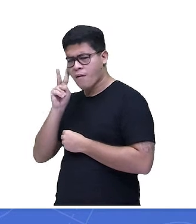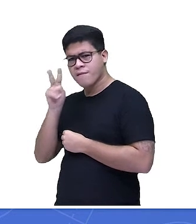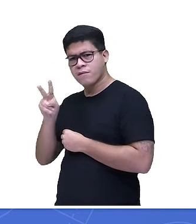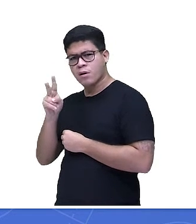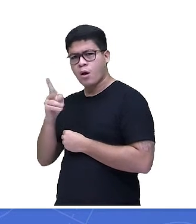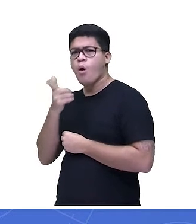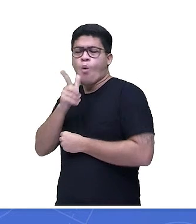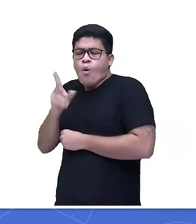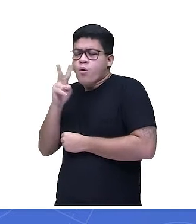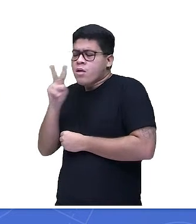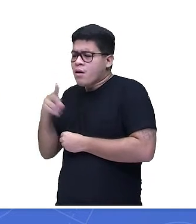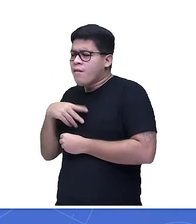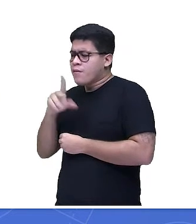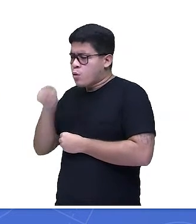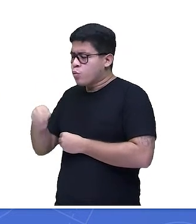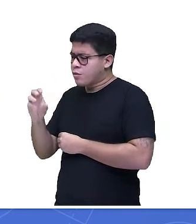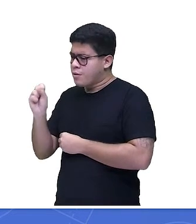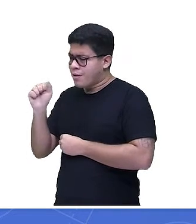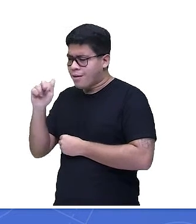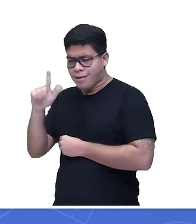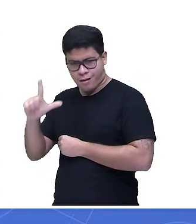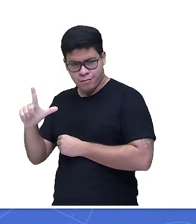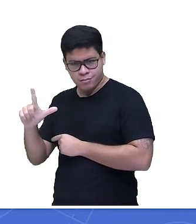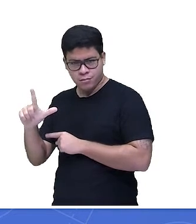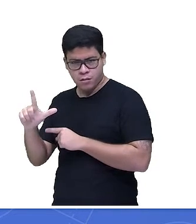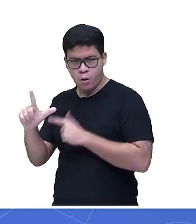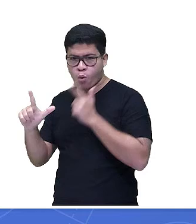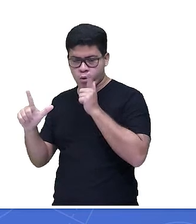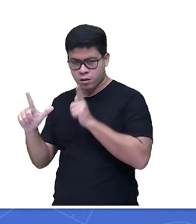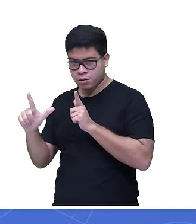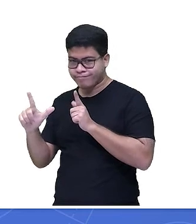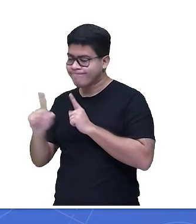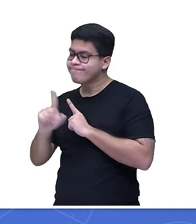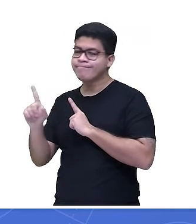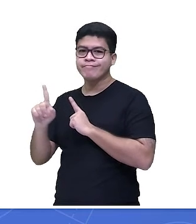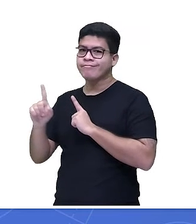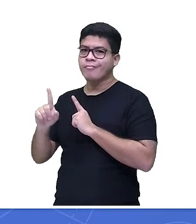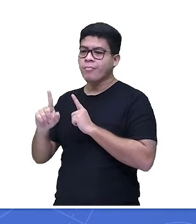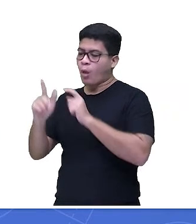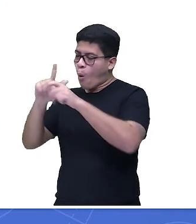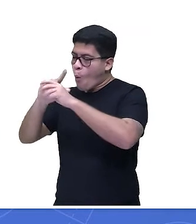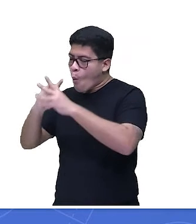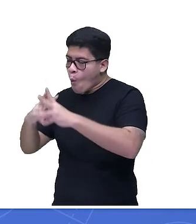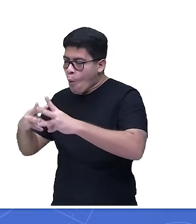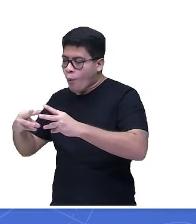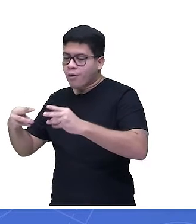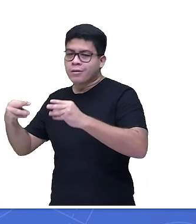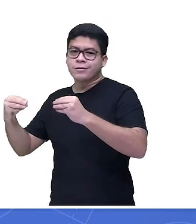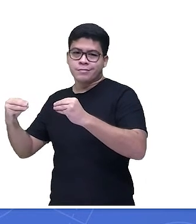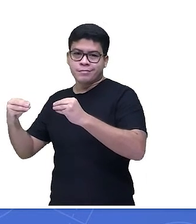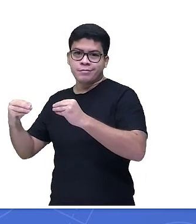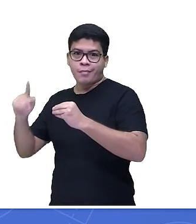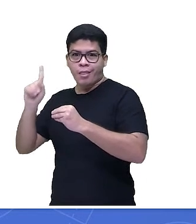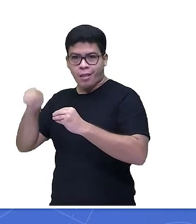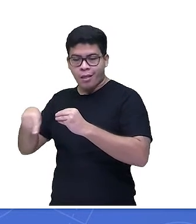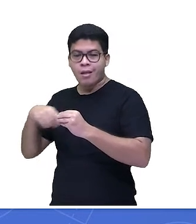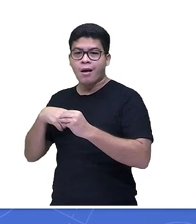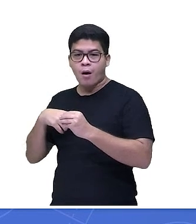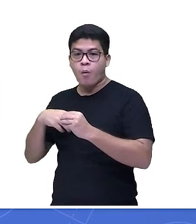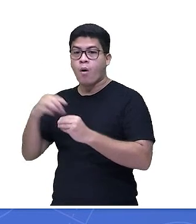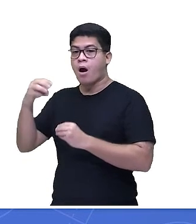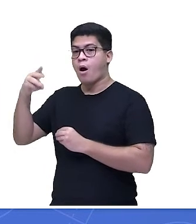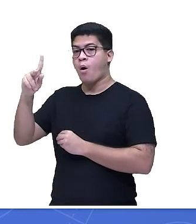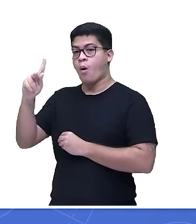observando que só tem uma fase. Quando o sistema só tem uma fase, eu classifico esse sistema como sendo uma